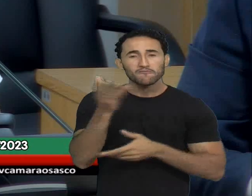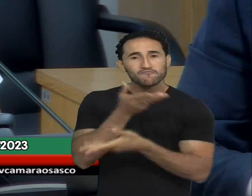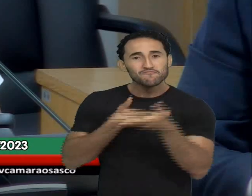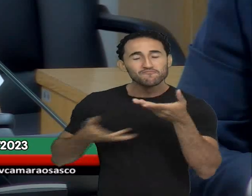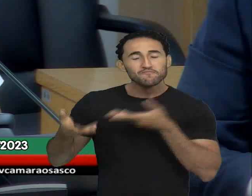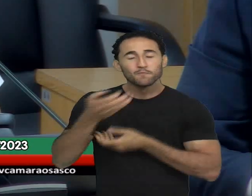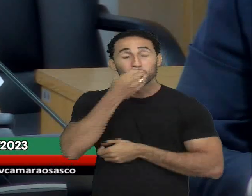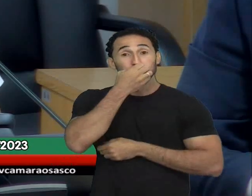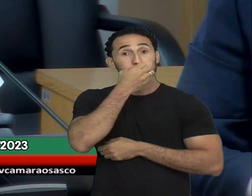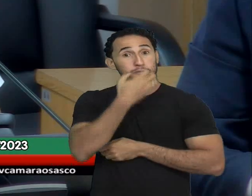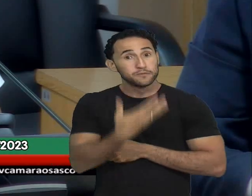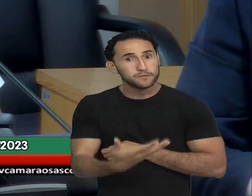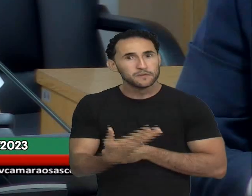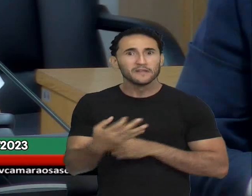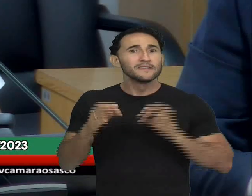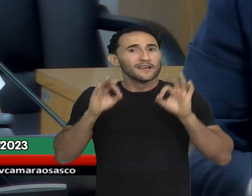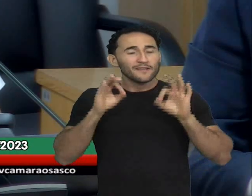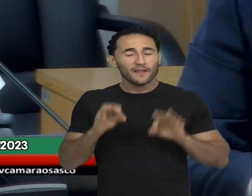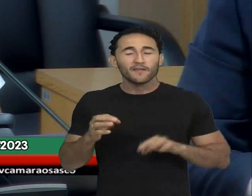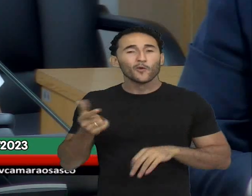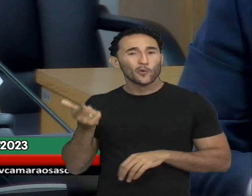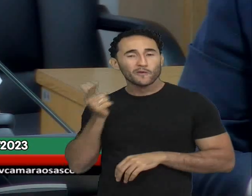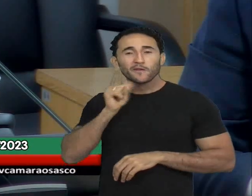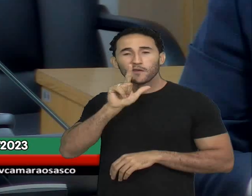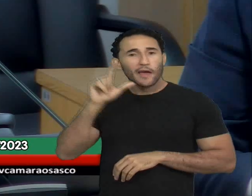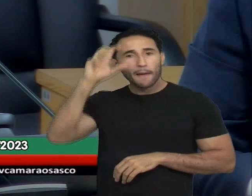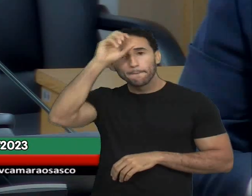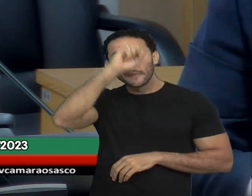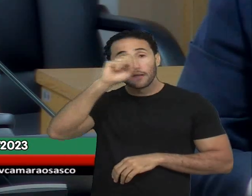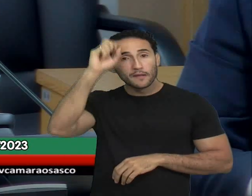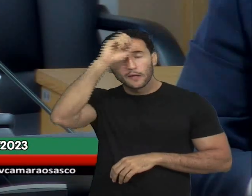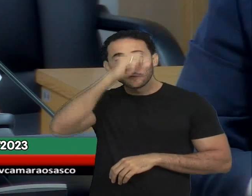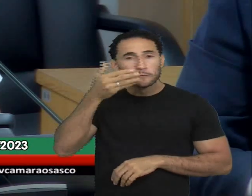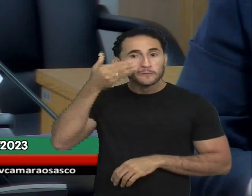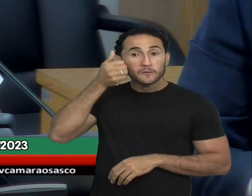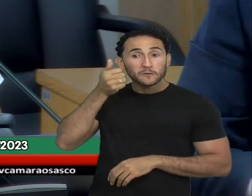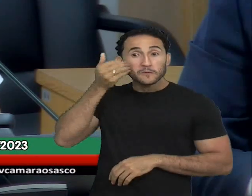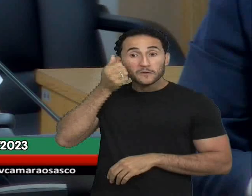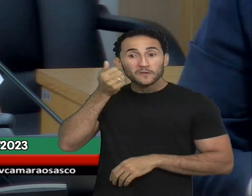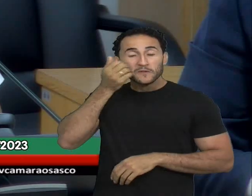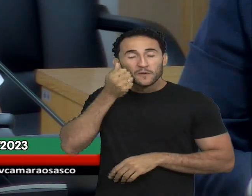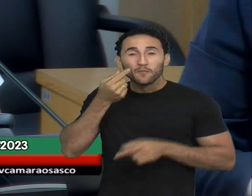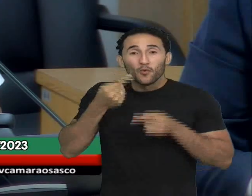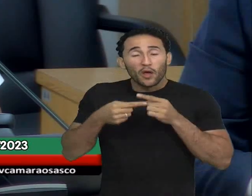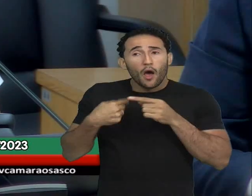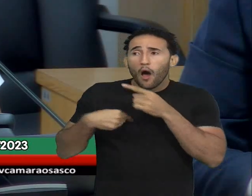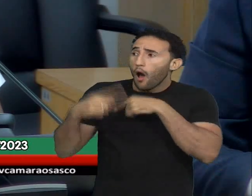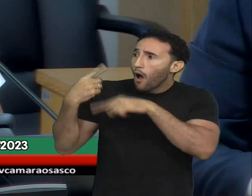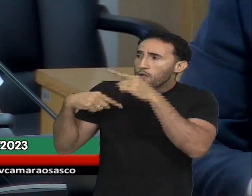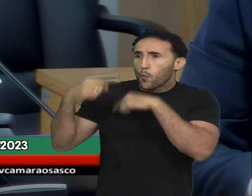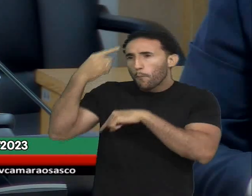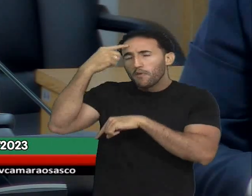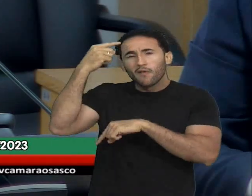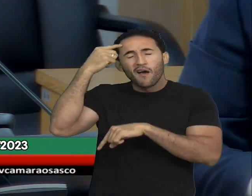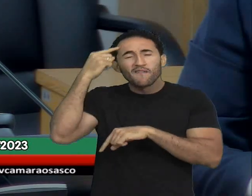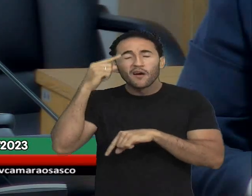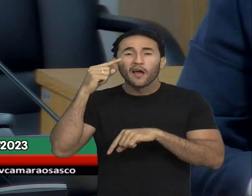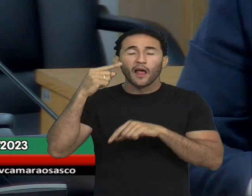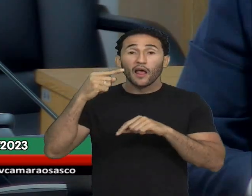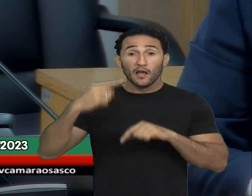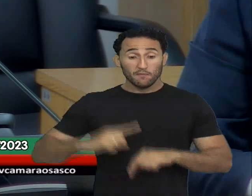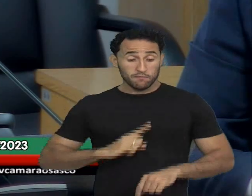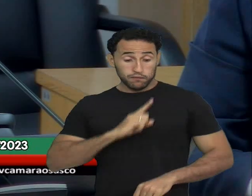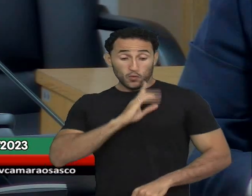pode ter certeza que eu aprendi bastante, porque, no meu entender, o cateterismo era uma grande